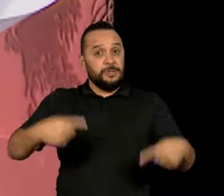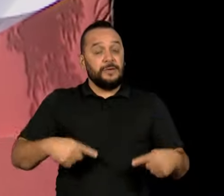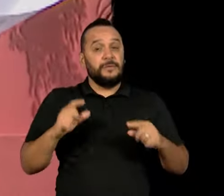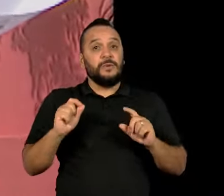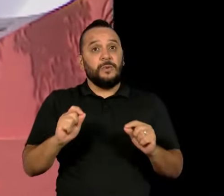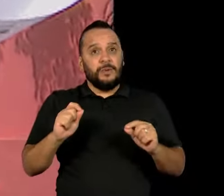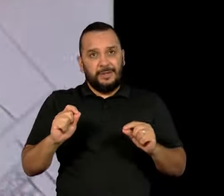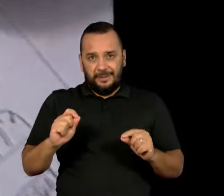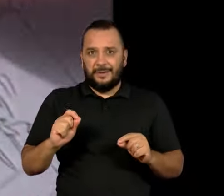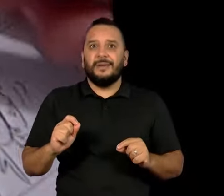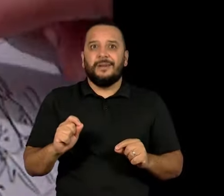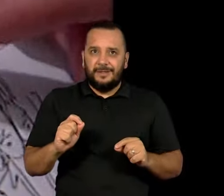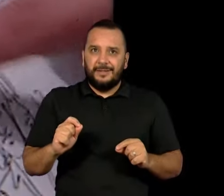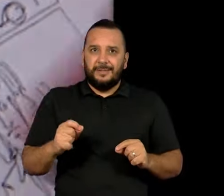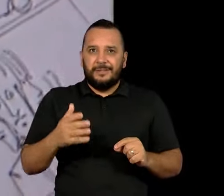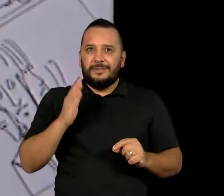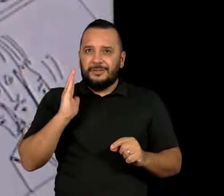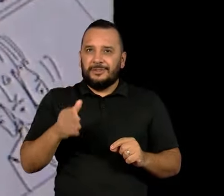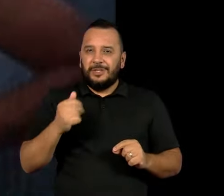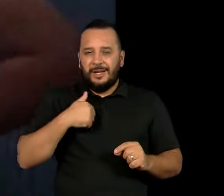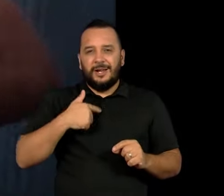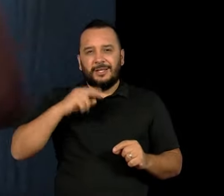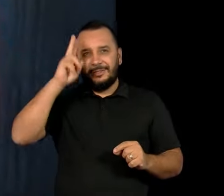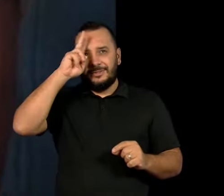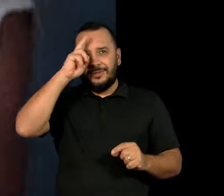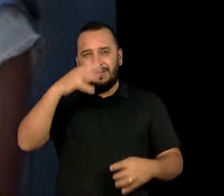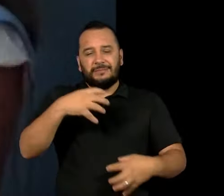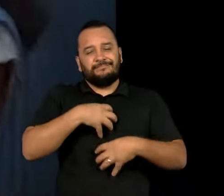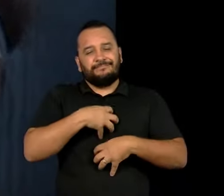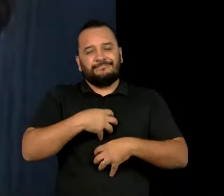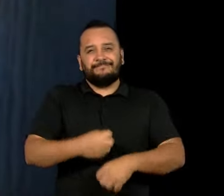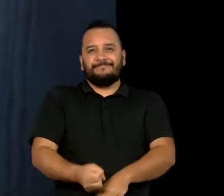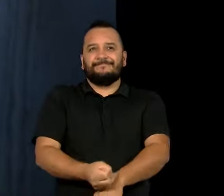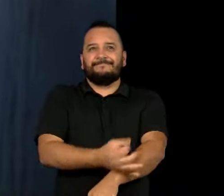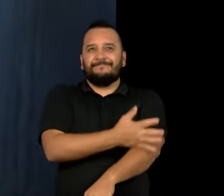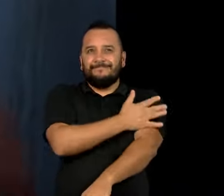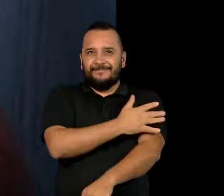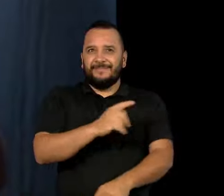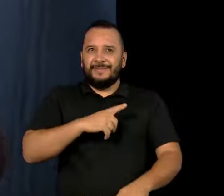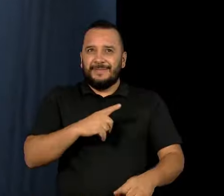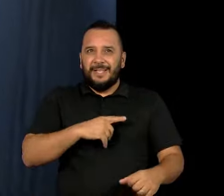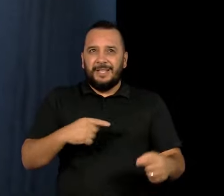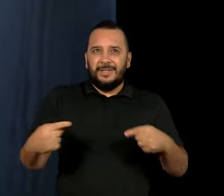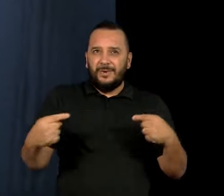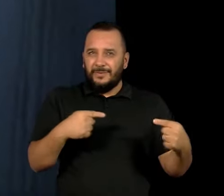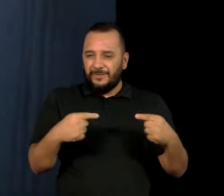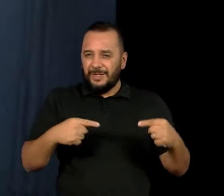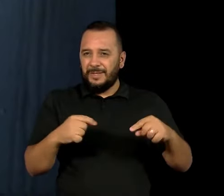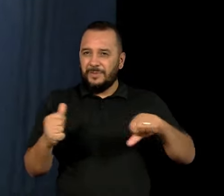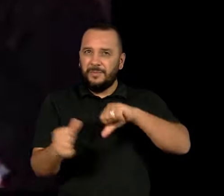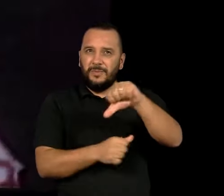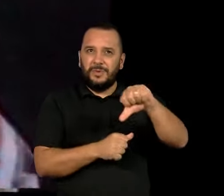conceber enredos cativantes, repletos de conflitos e reviravoltas, que nos